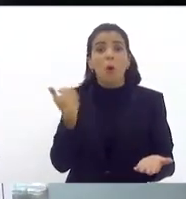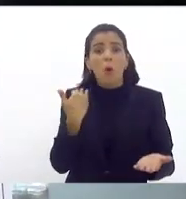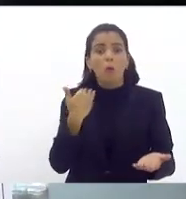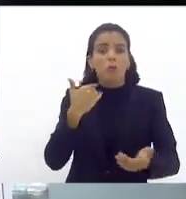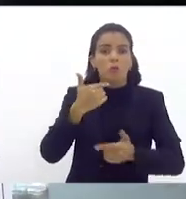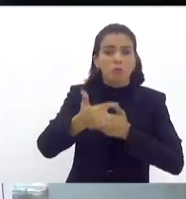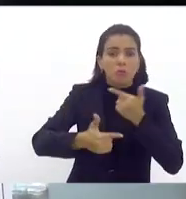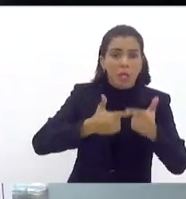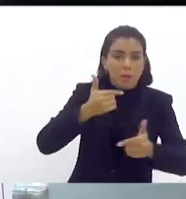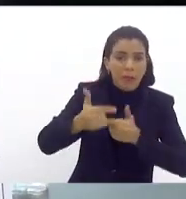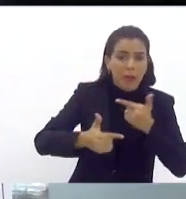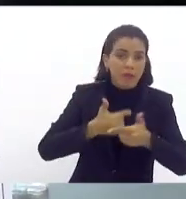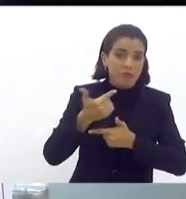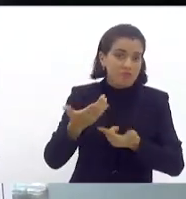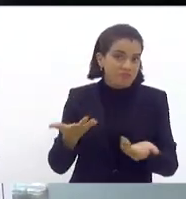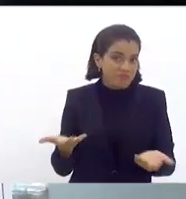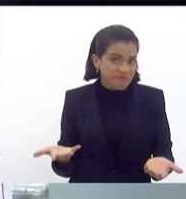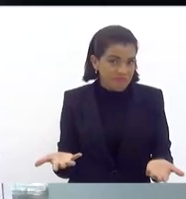de Janeiro.